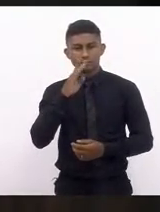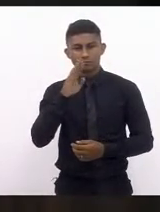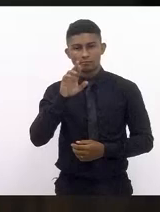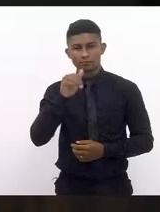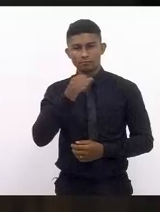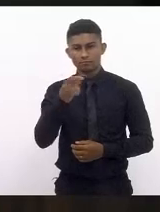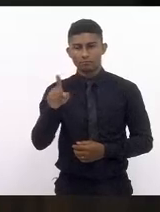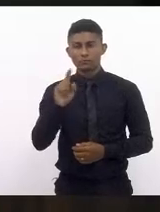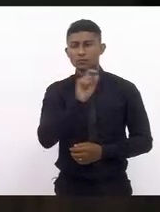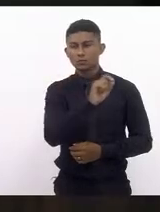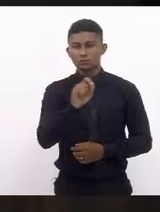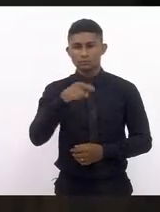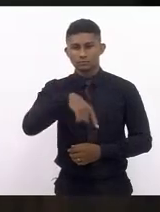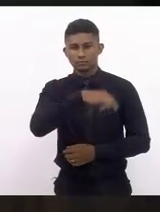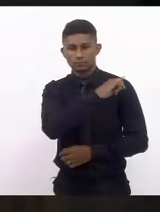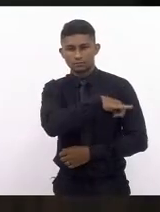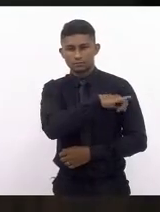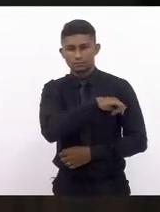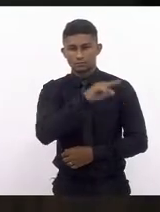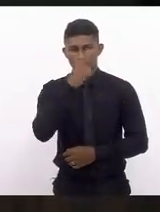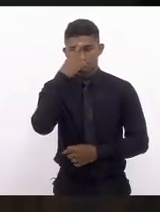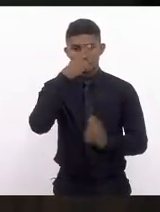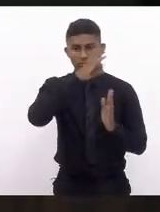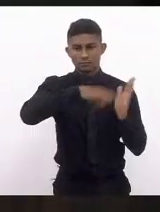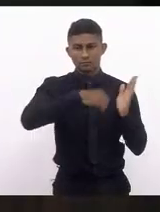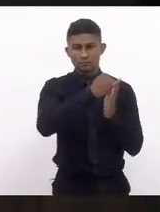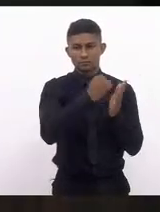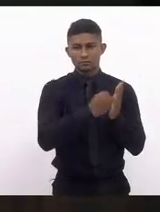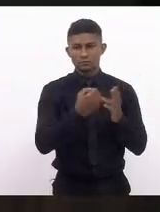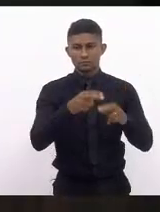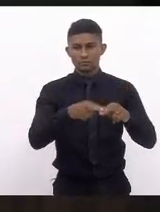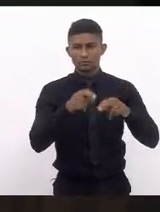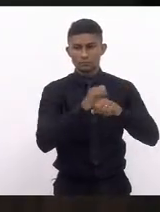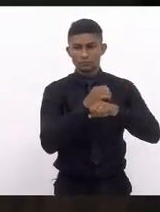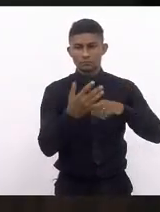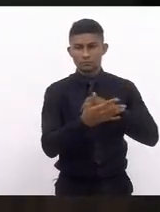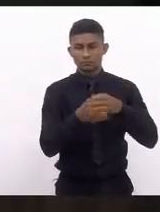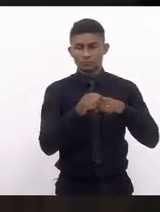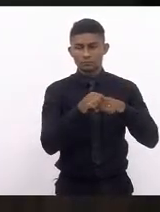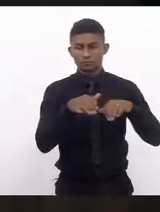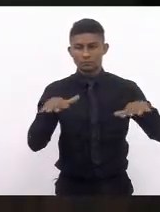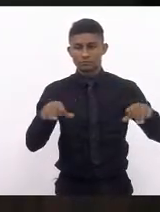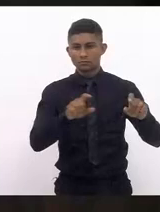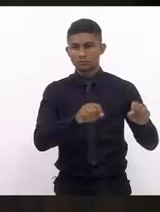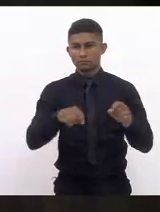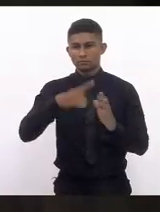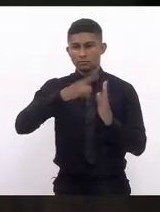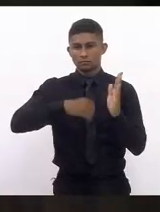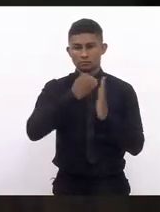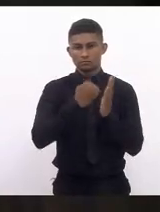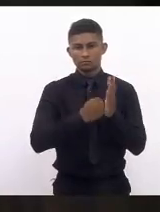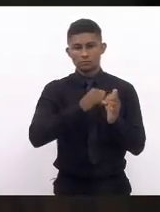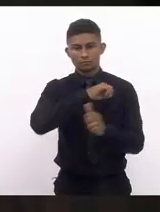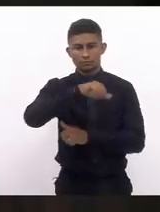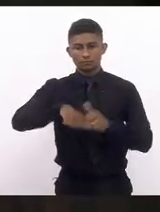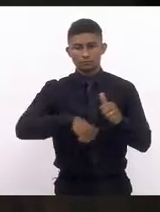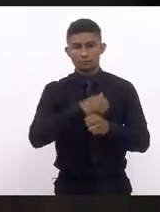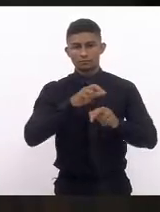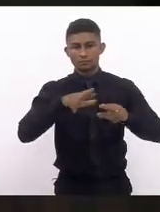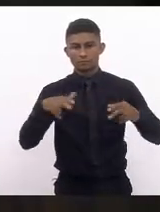Janeiro Com base no equilíbrio financeiro do contrato em razão da pandemia covid-19 alterar o contrato de concessão de serviços públicos